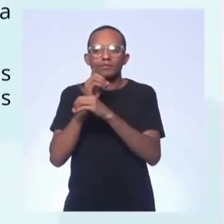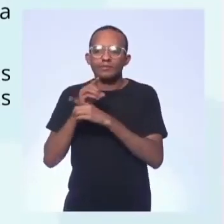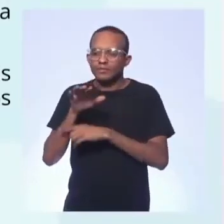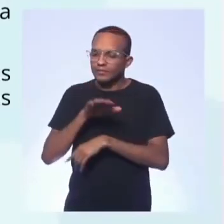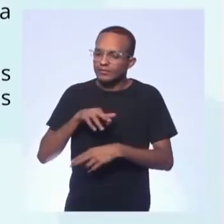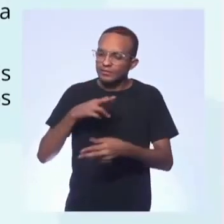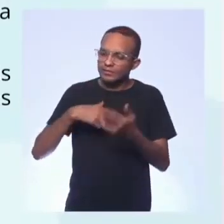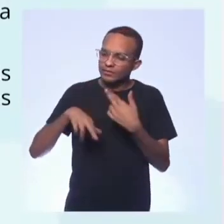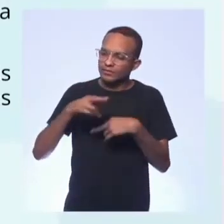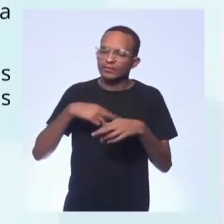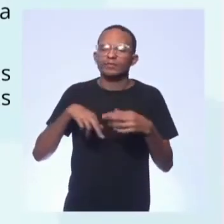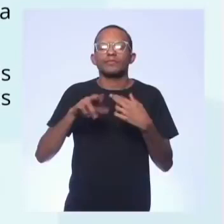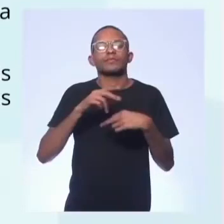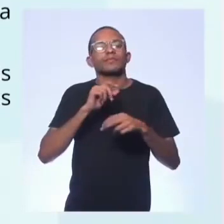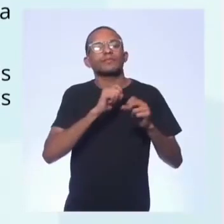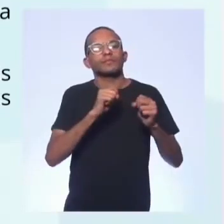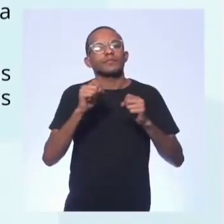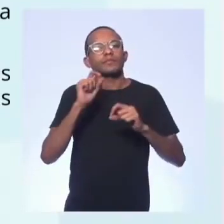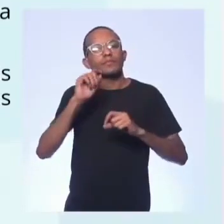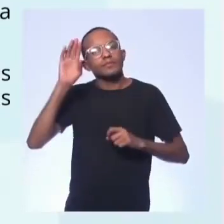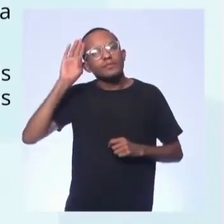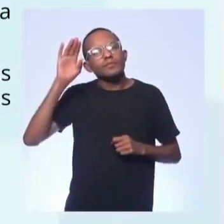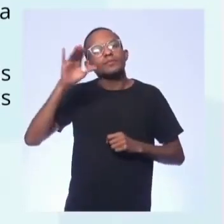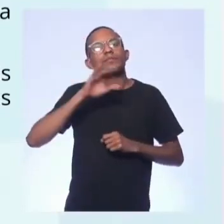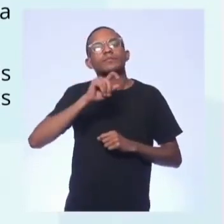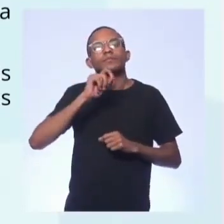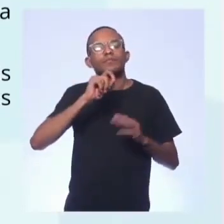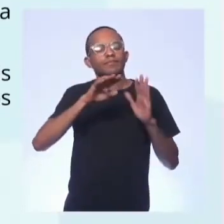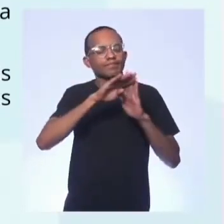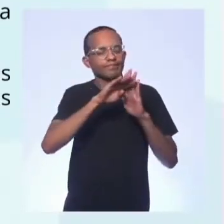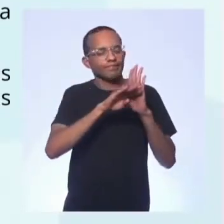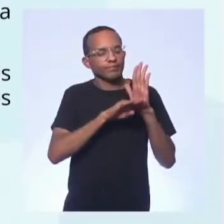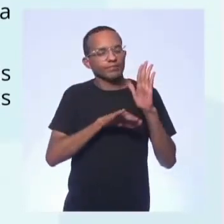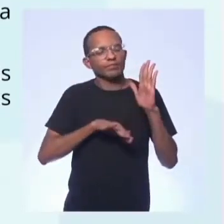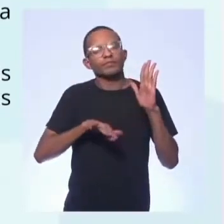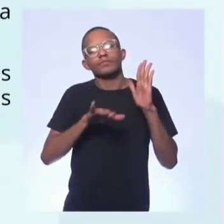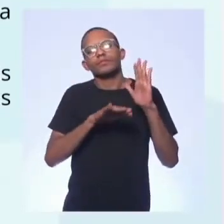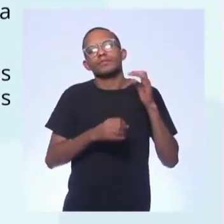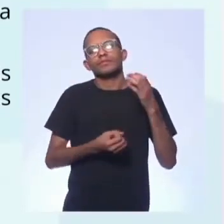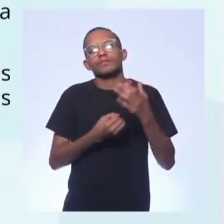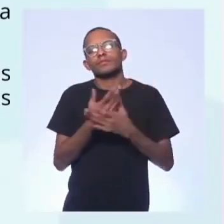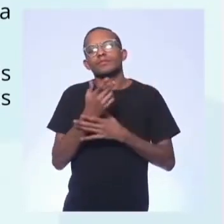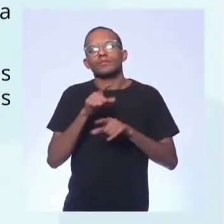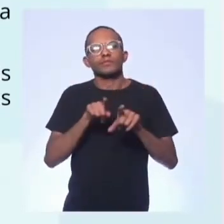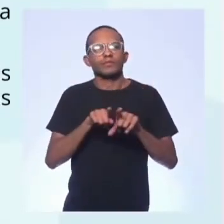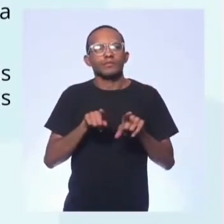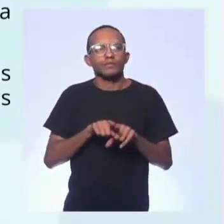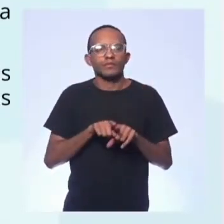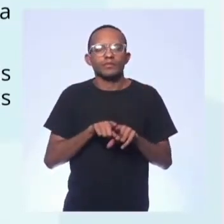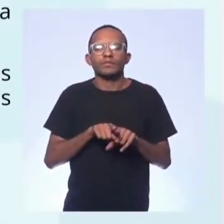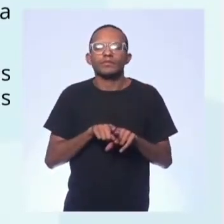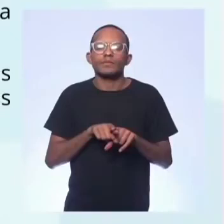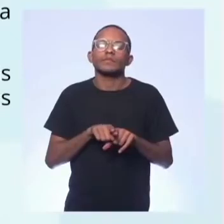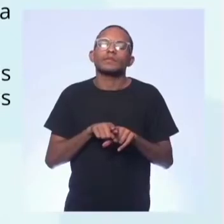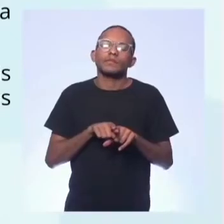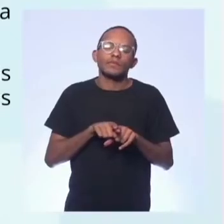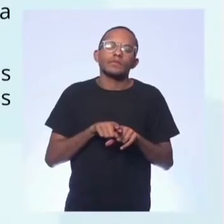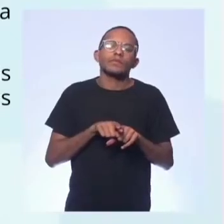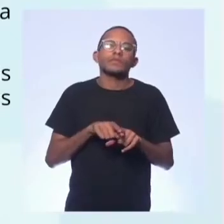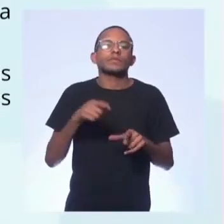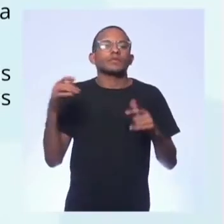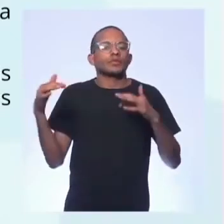nas relações de poder os principais elementos geradores dos